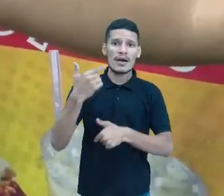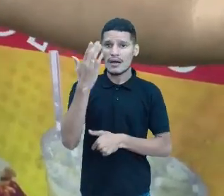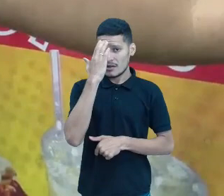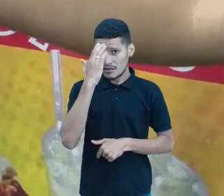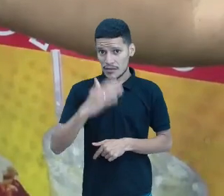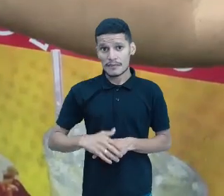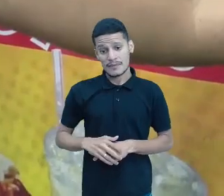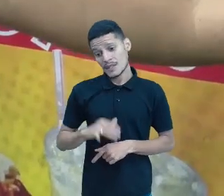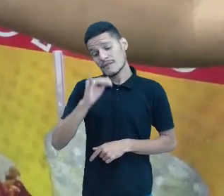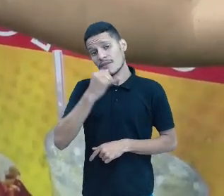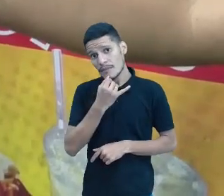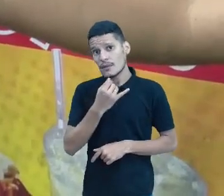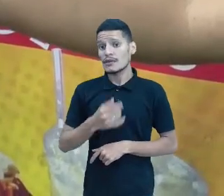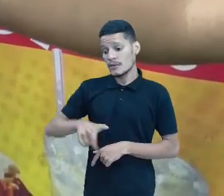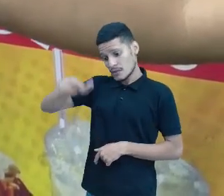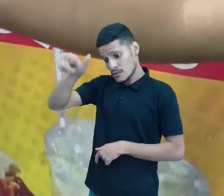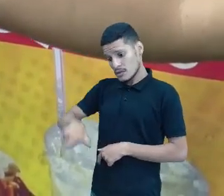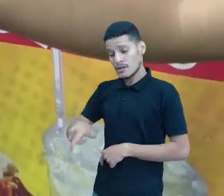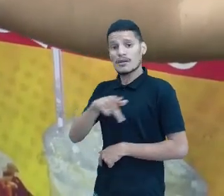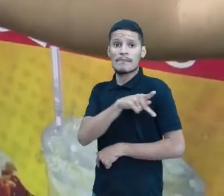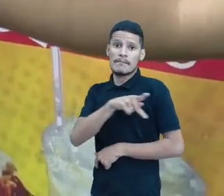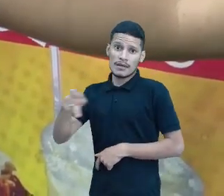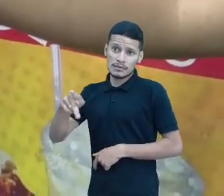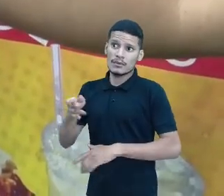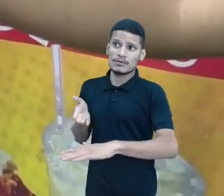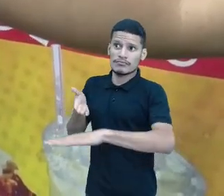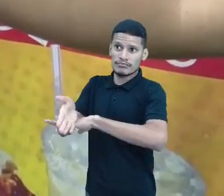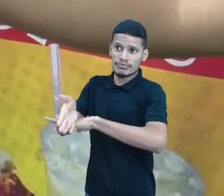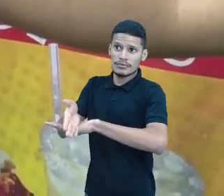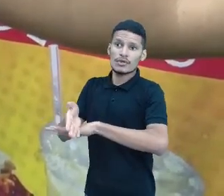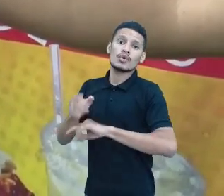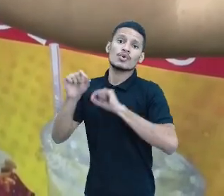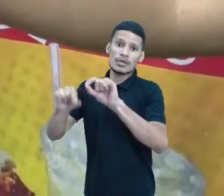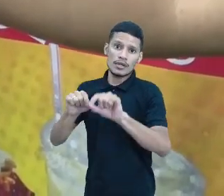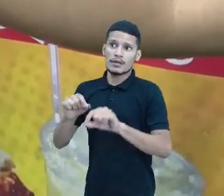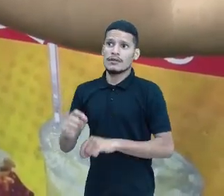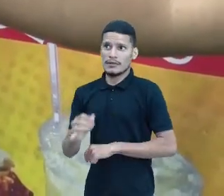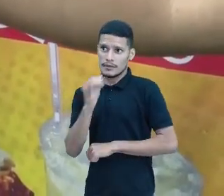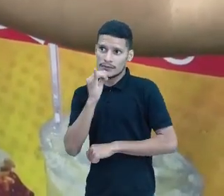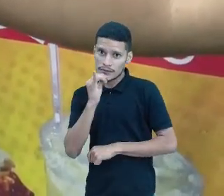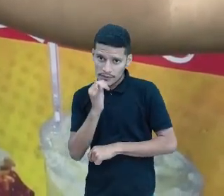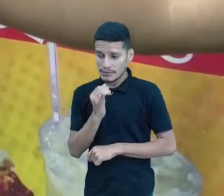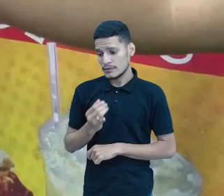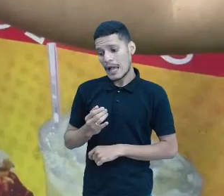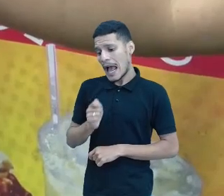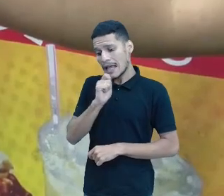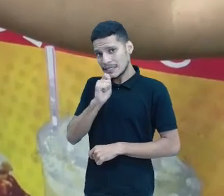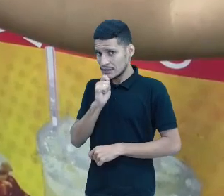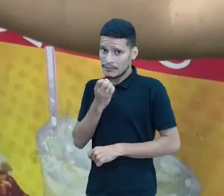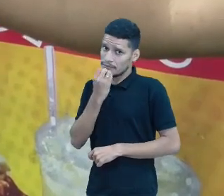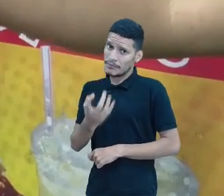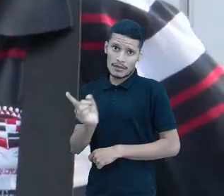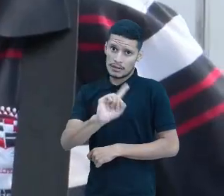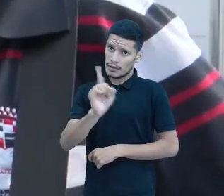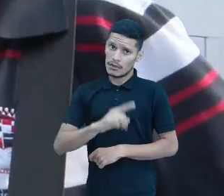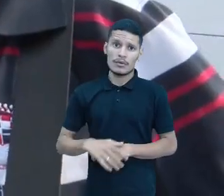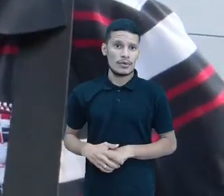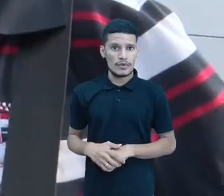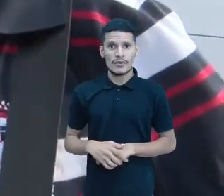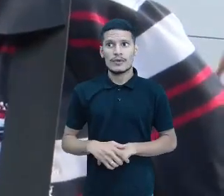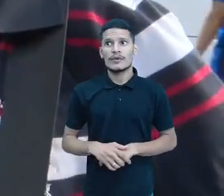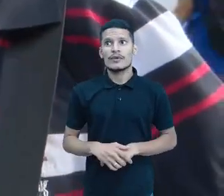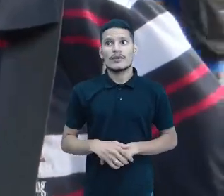infelizmente, esse presidente que entrou aí eu tô achando que o país não tá andando bem, não.